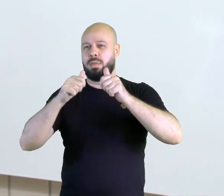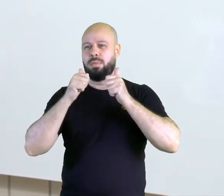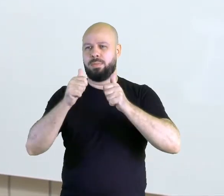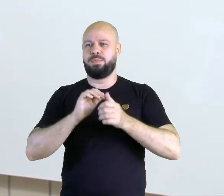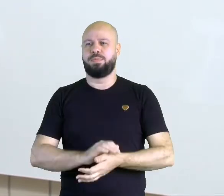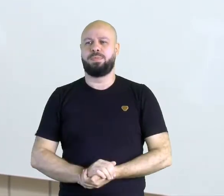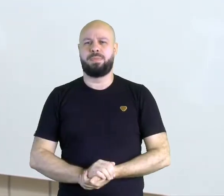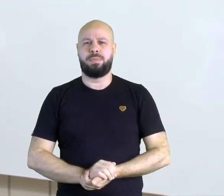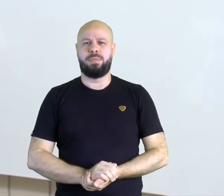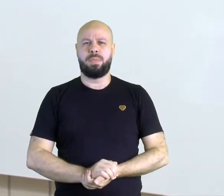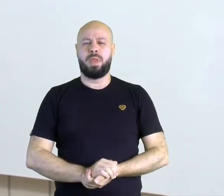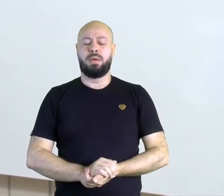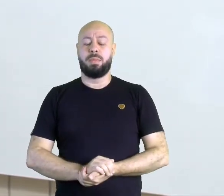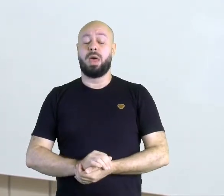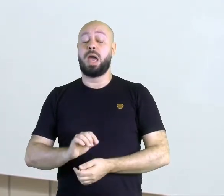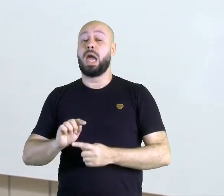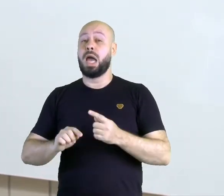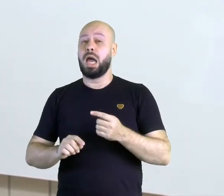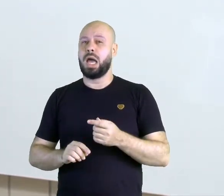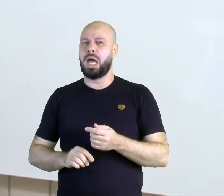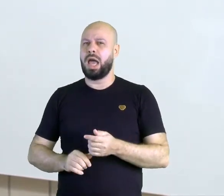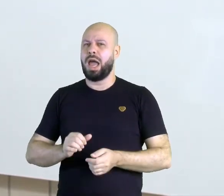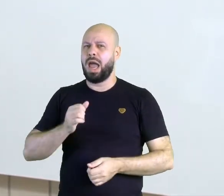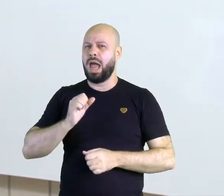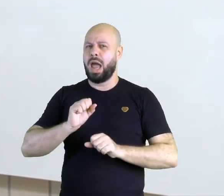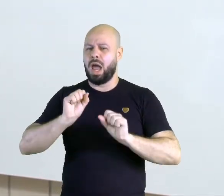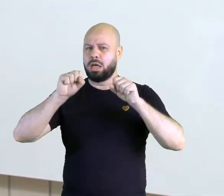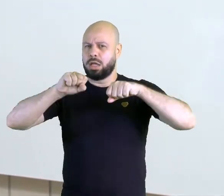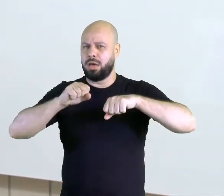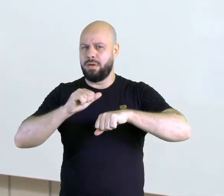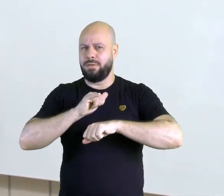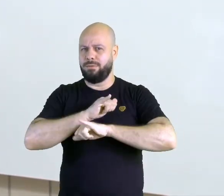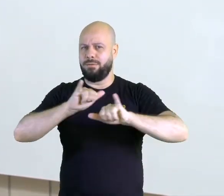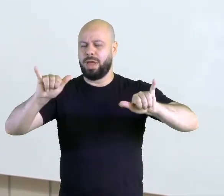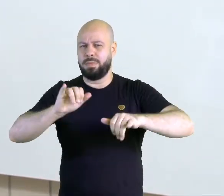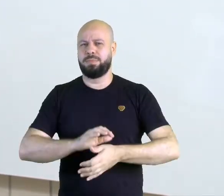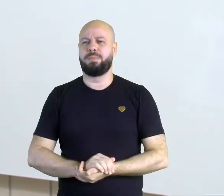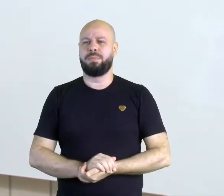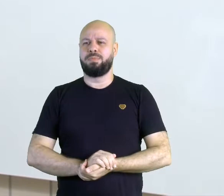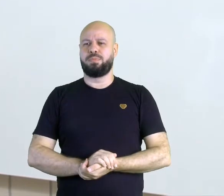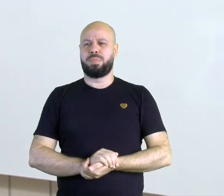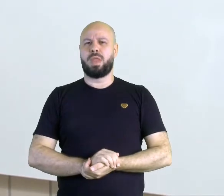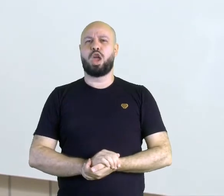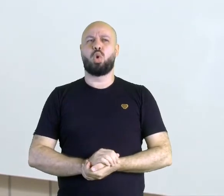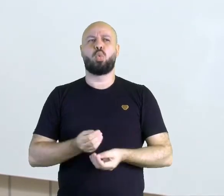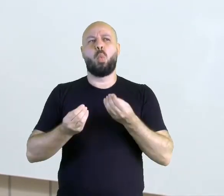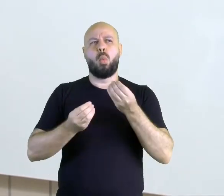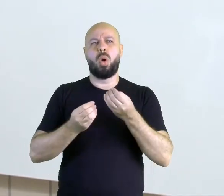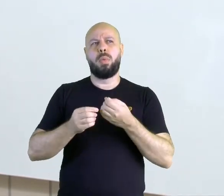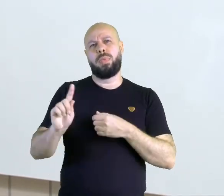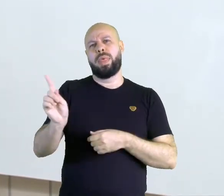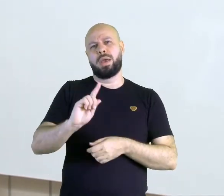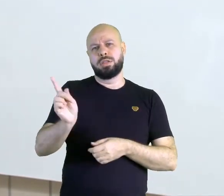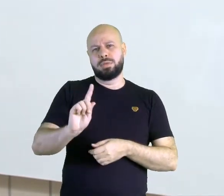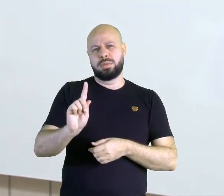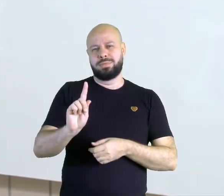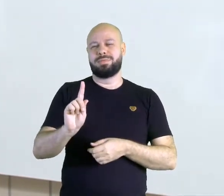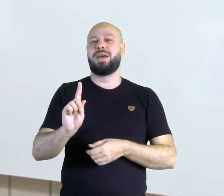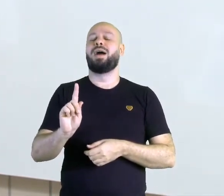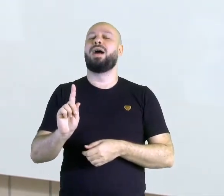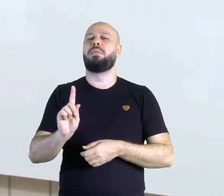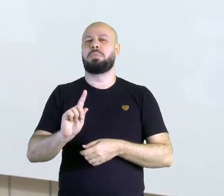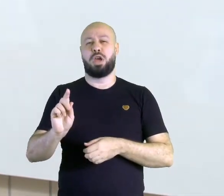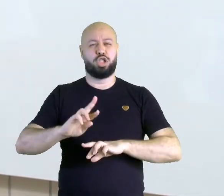forma afirmativa do present continuous e do simple present. A forma negativa não tem muita diferença.